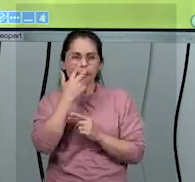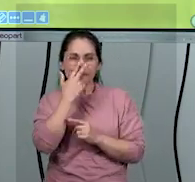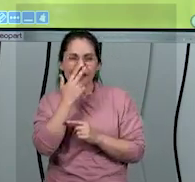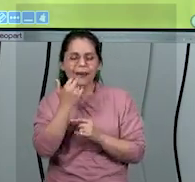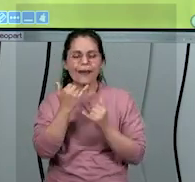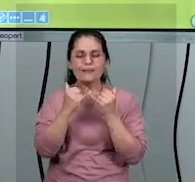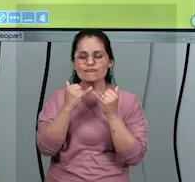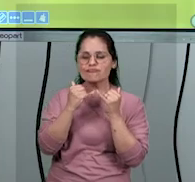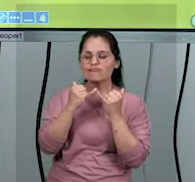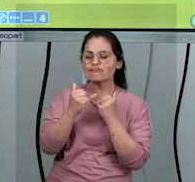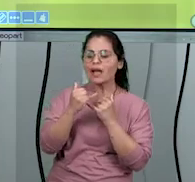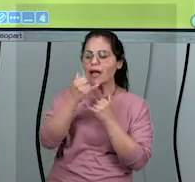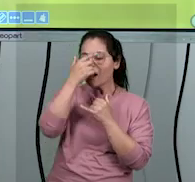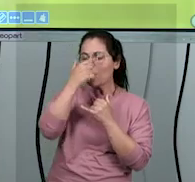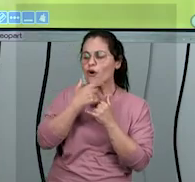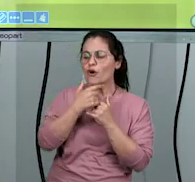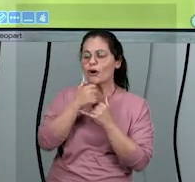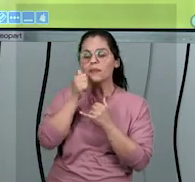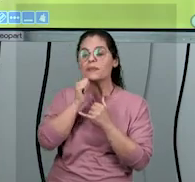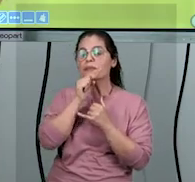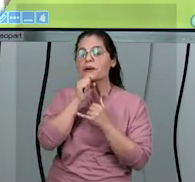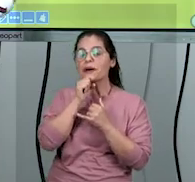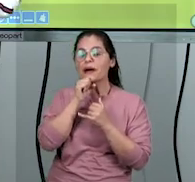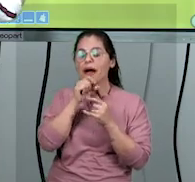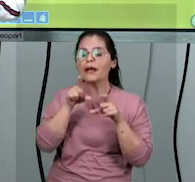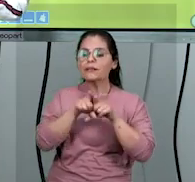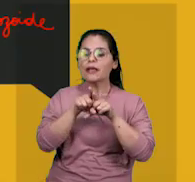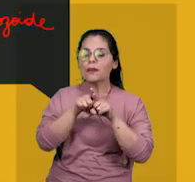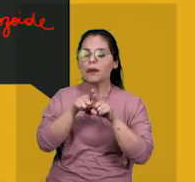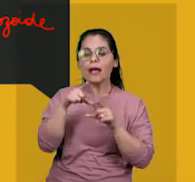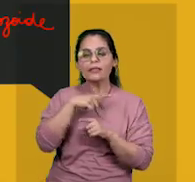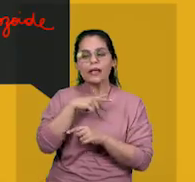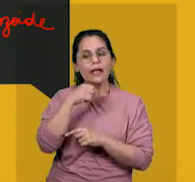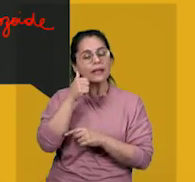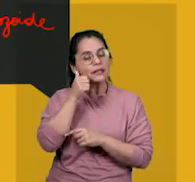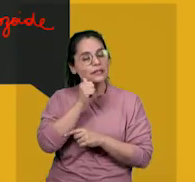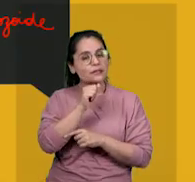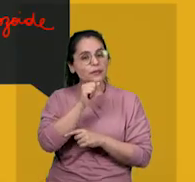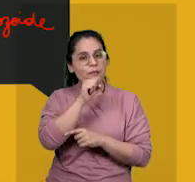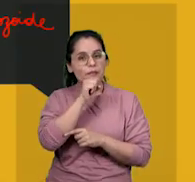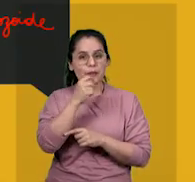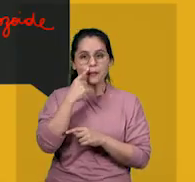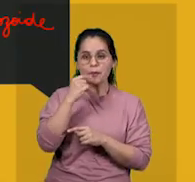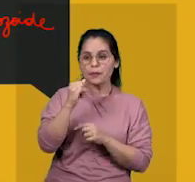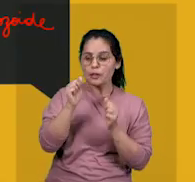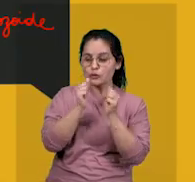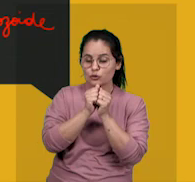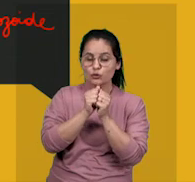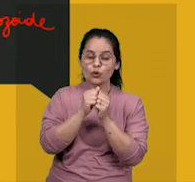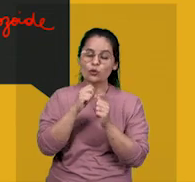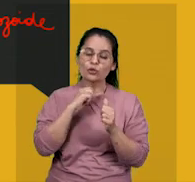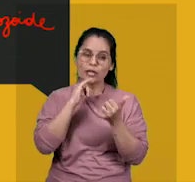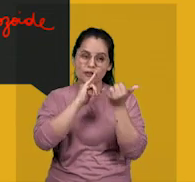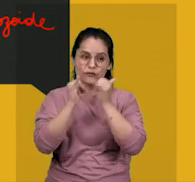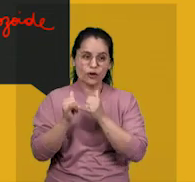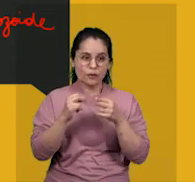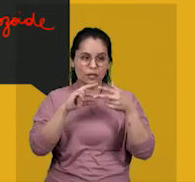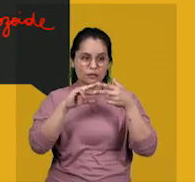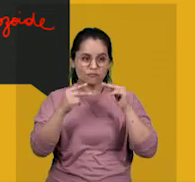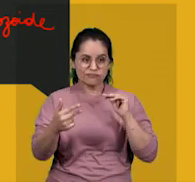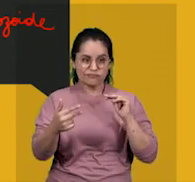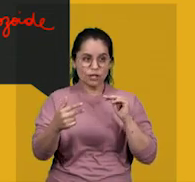o papai, um pouquinho com a mamãe? Porque aqui tem DNA do papai, né, informação genética, e aqui